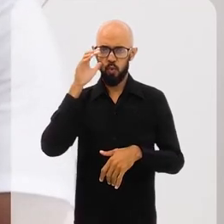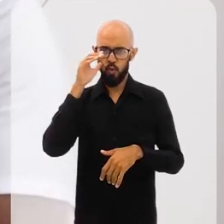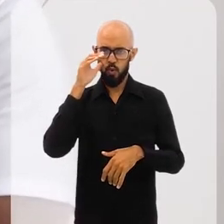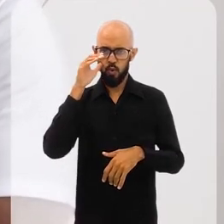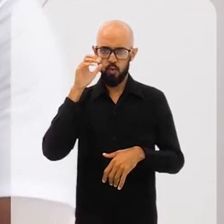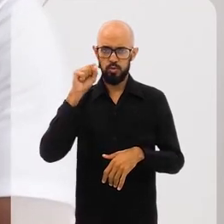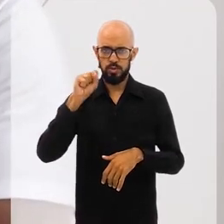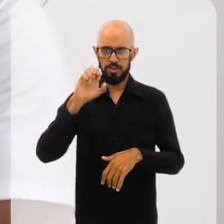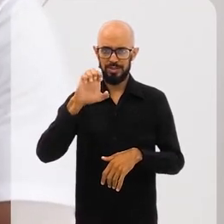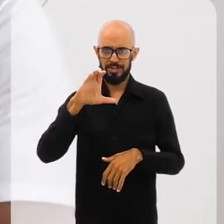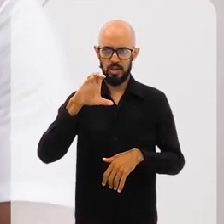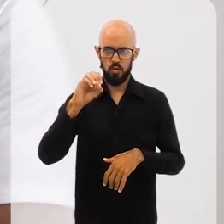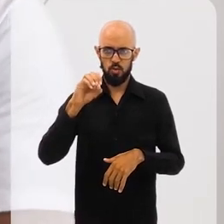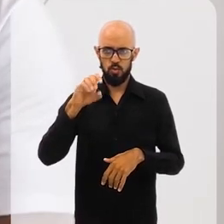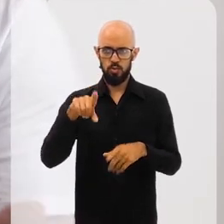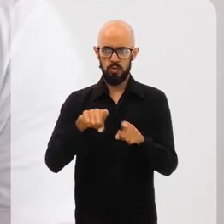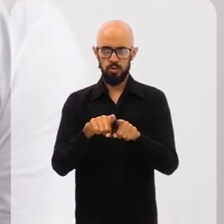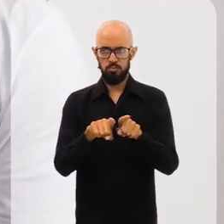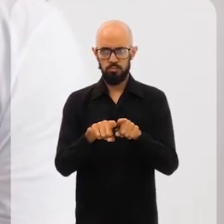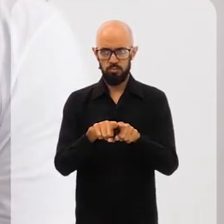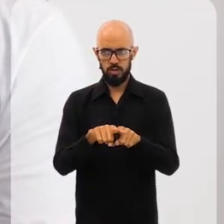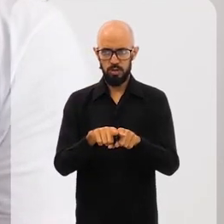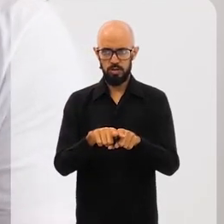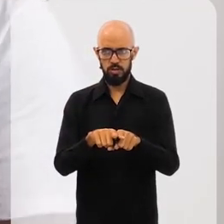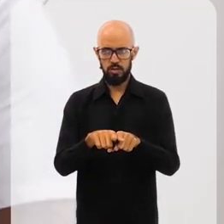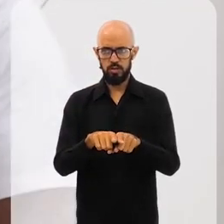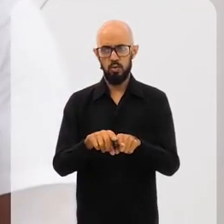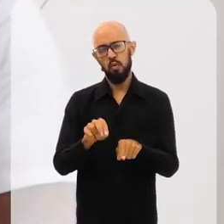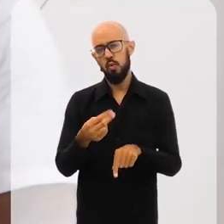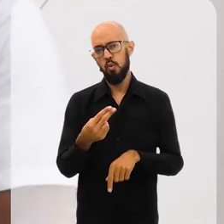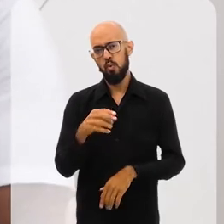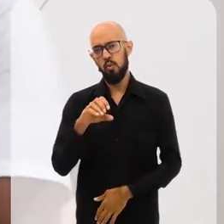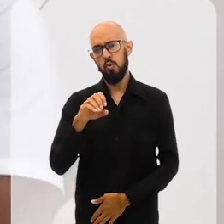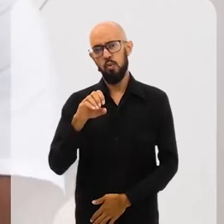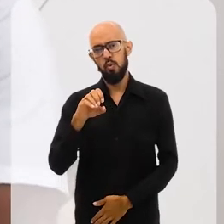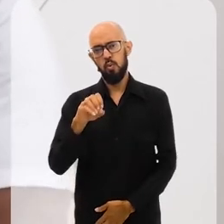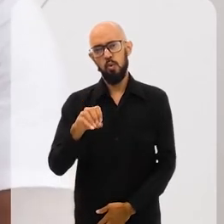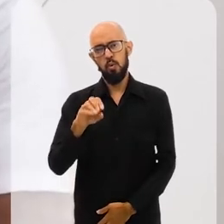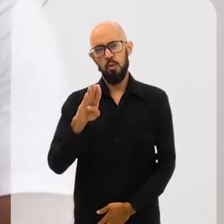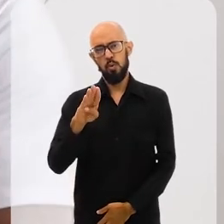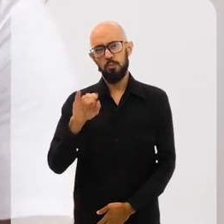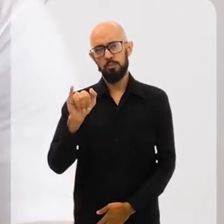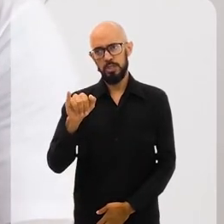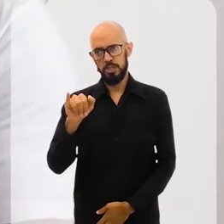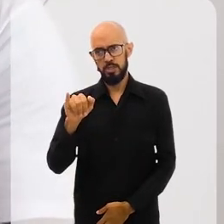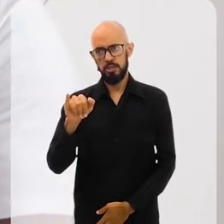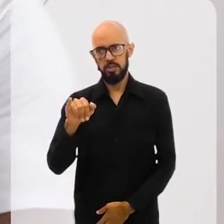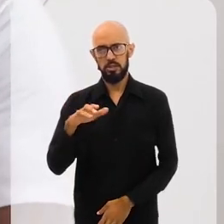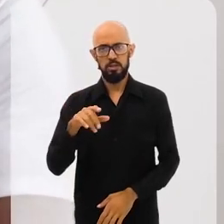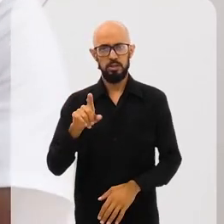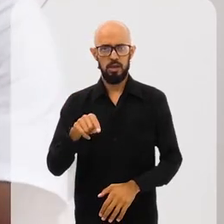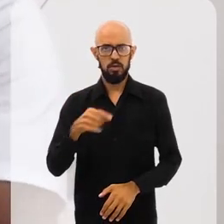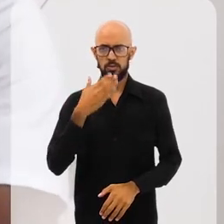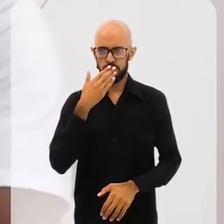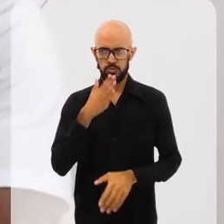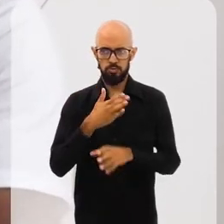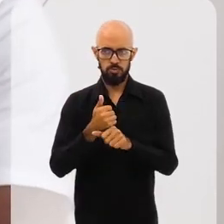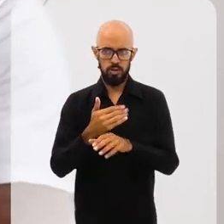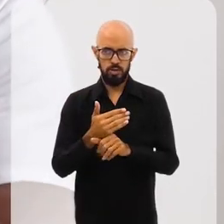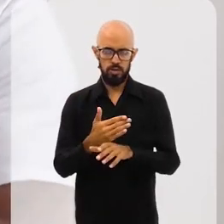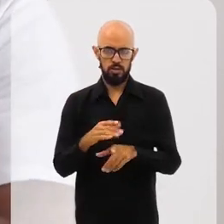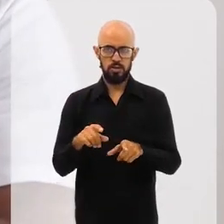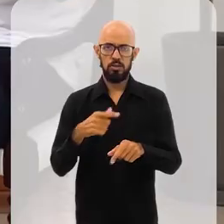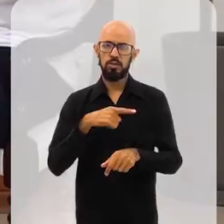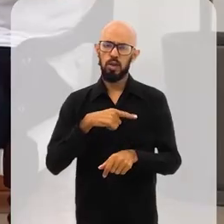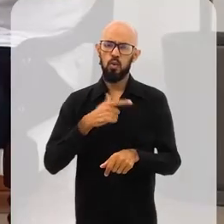coco, que a gente utiliza o coco seco, dentro da rama afro-cubana. Dentro da rama nigeriana utiliza-se o obi, né? O obi abatá, como a gente